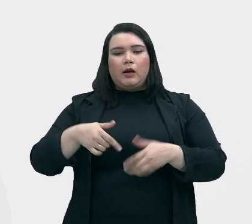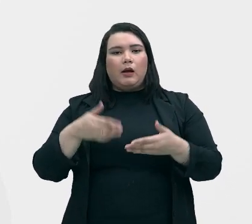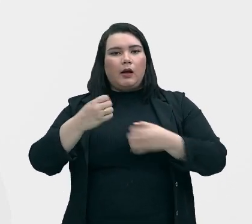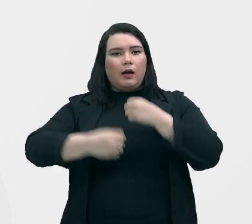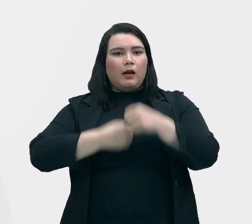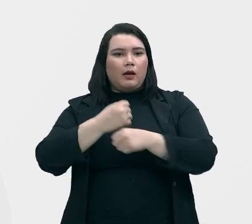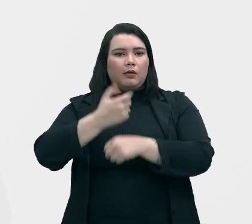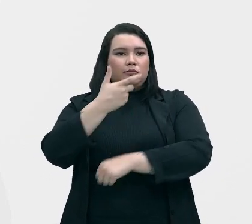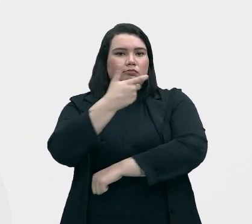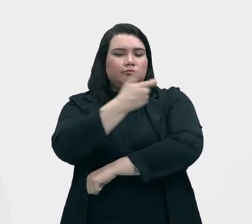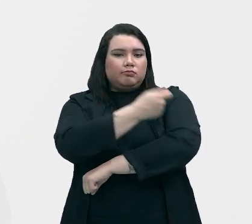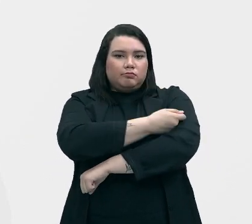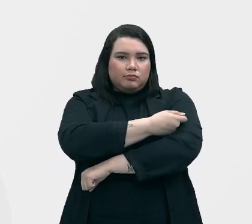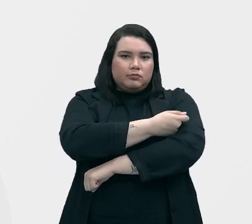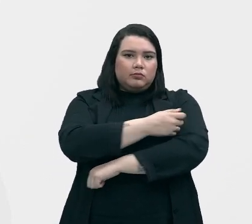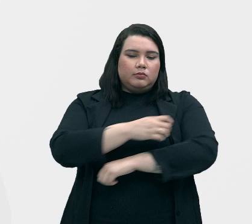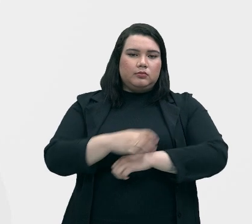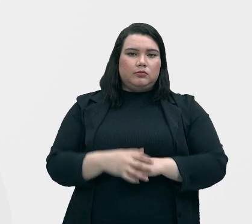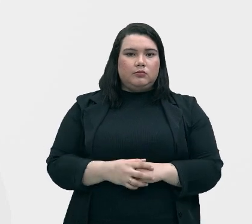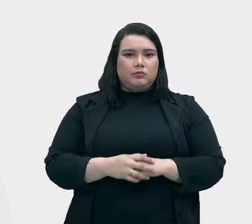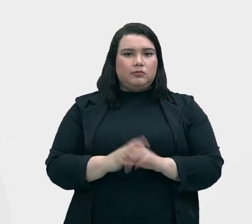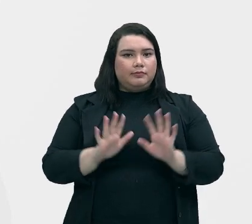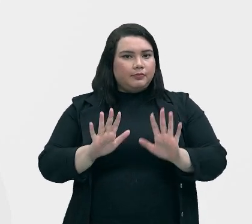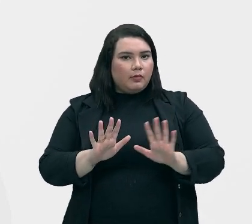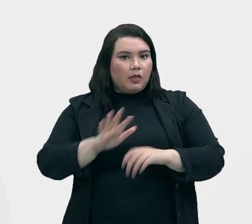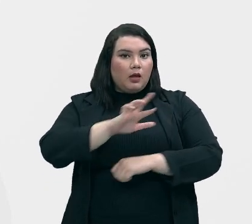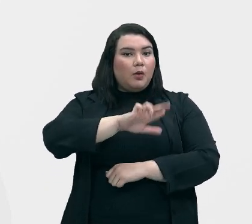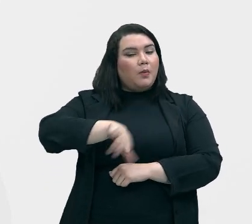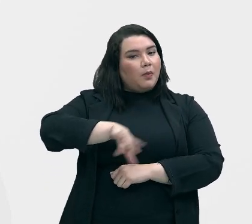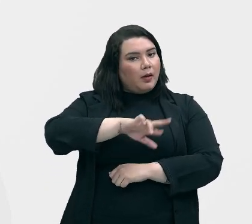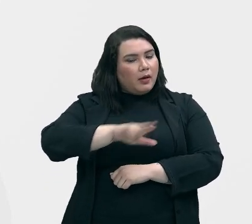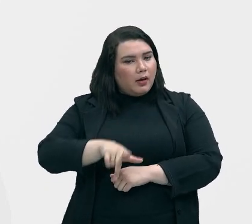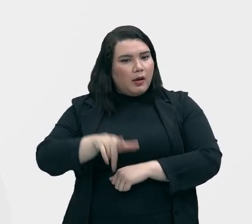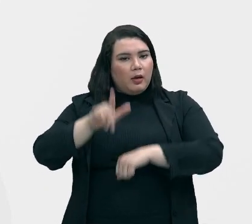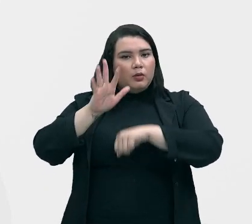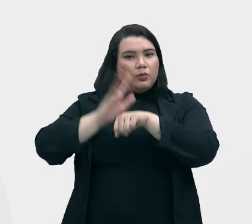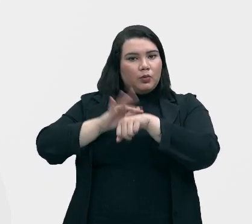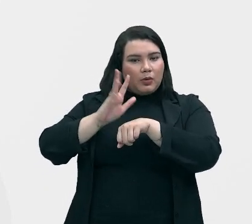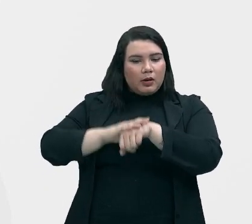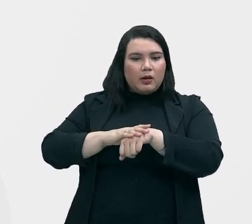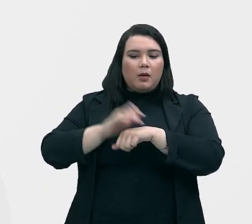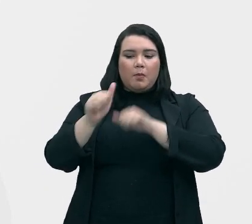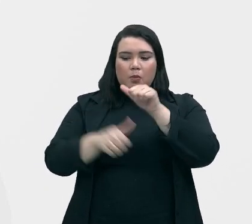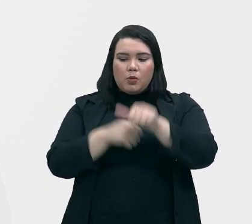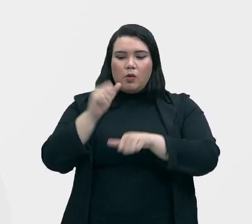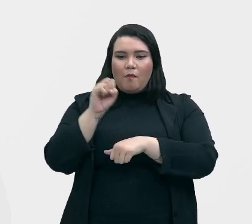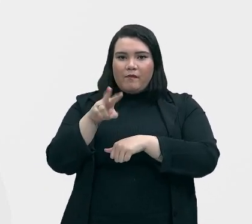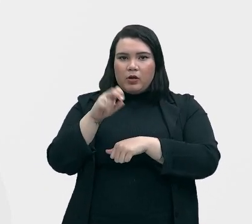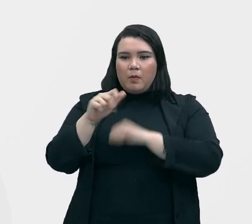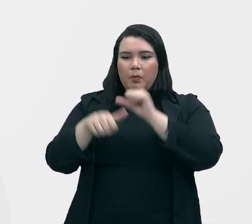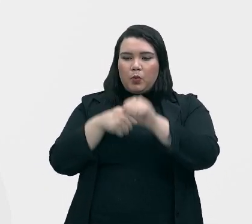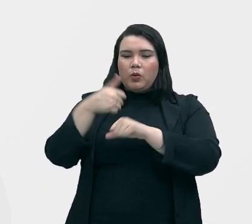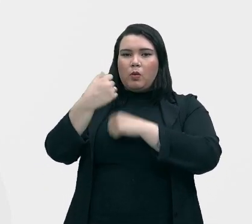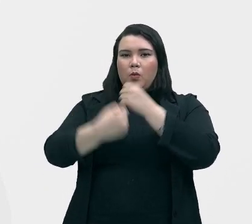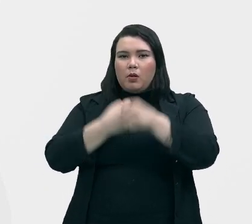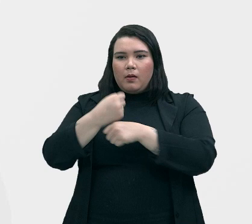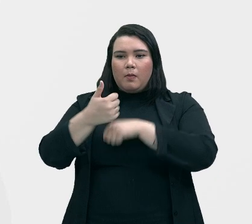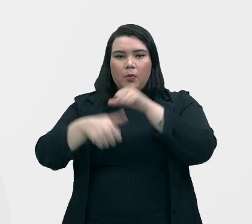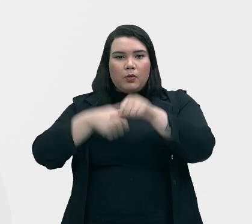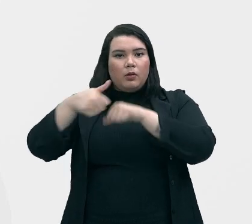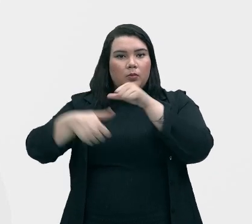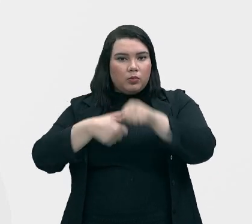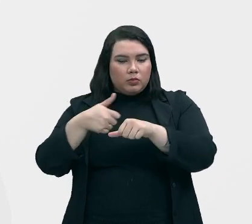a vacina esse ano. Gente, a influenza é altamente mutável, o vírus é altamente mutável, então o